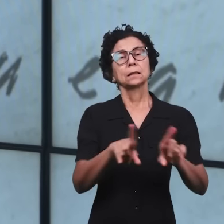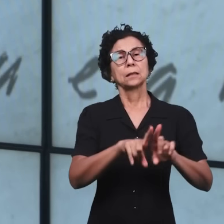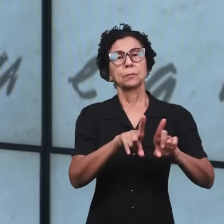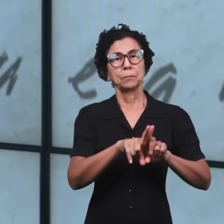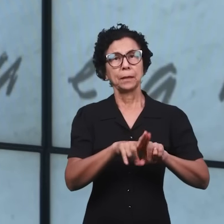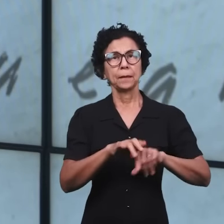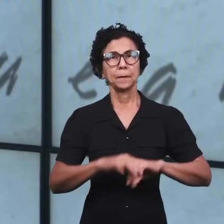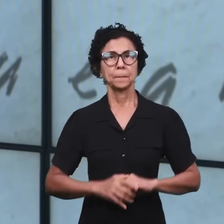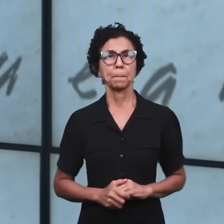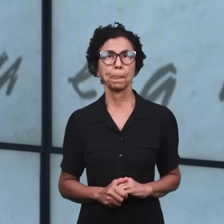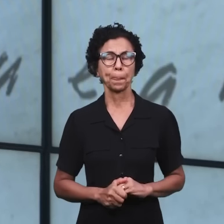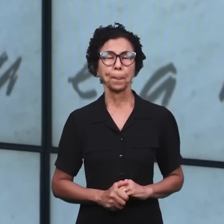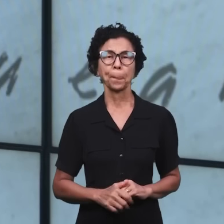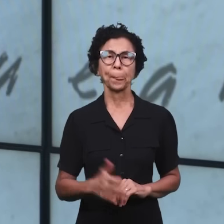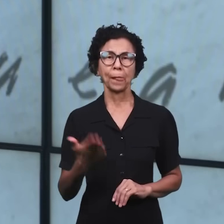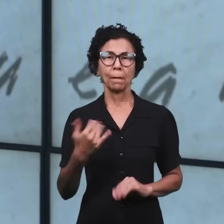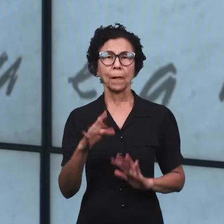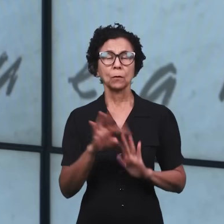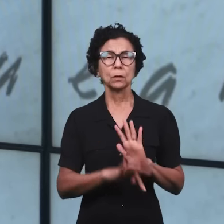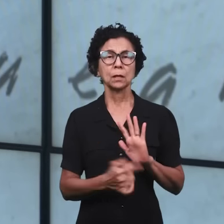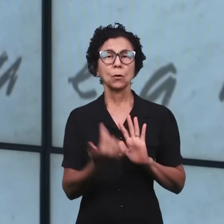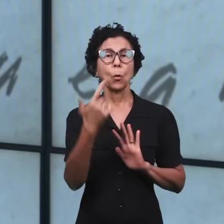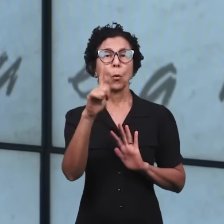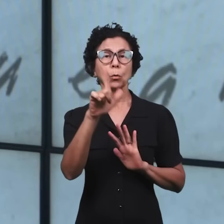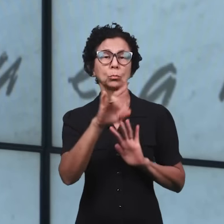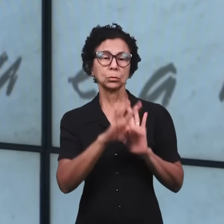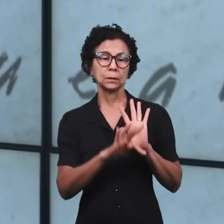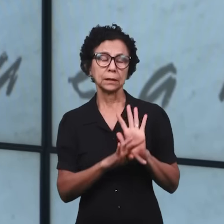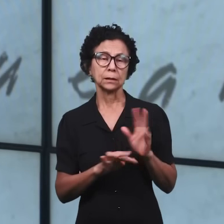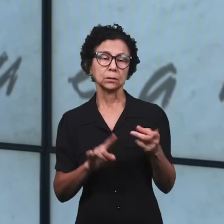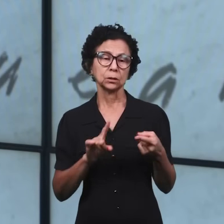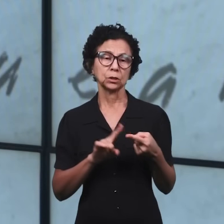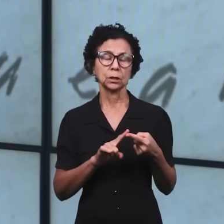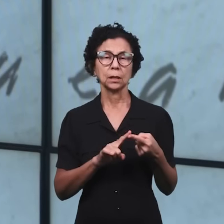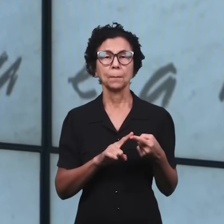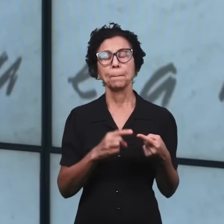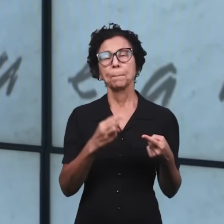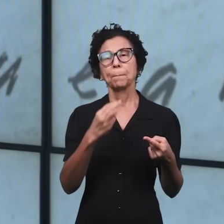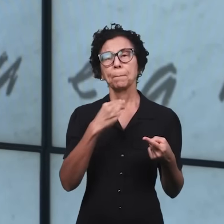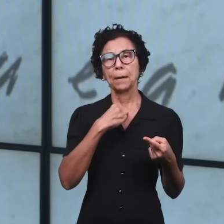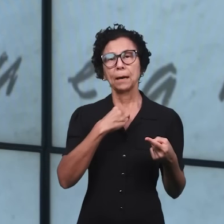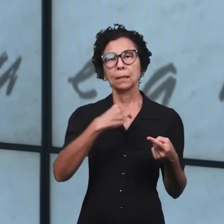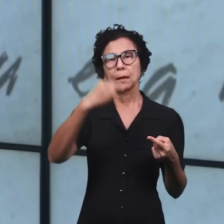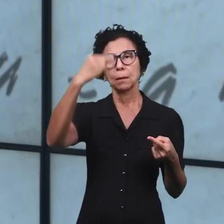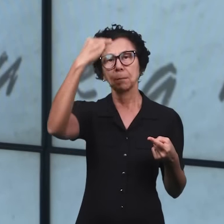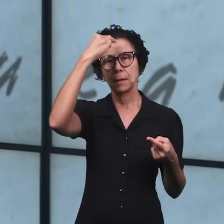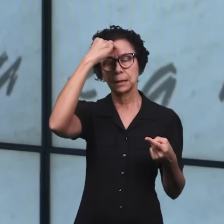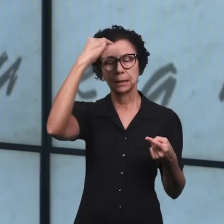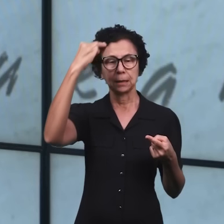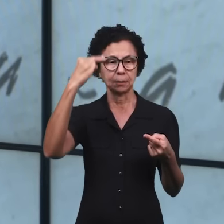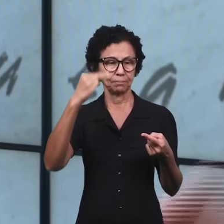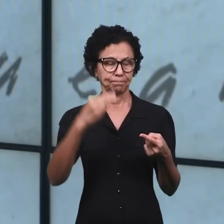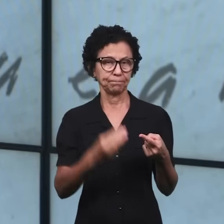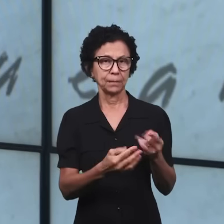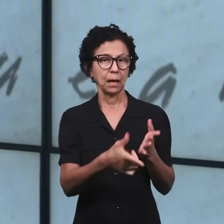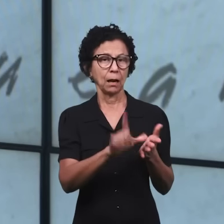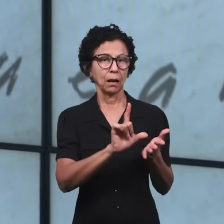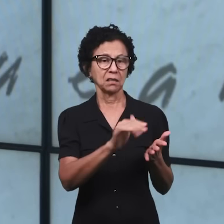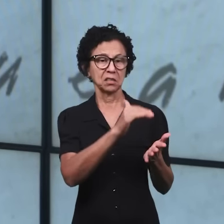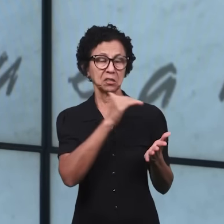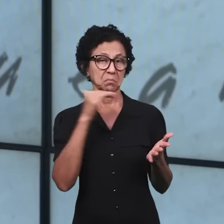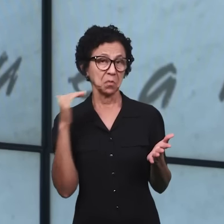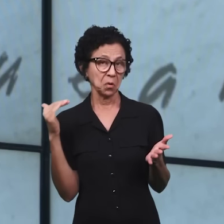redor de Marta e Maria que não podiam fazer nada. Existiam pessoas que foram dar notícia para Jairo, Exato. que também estavam